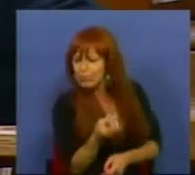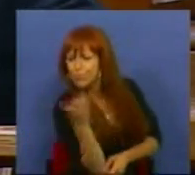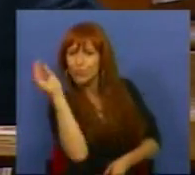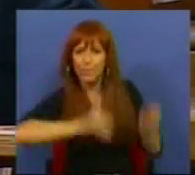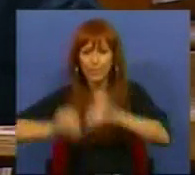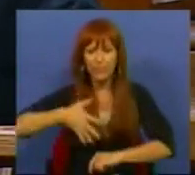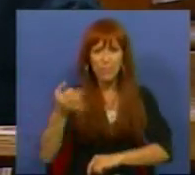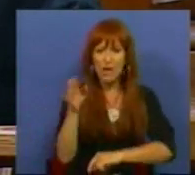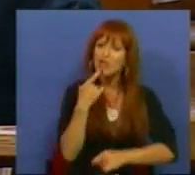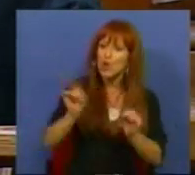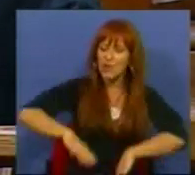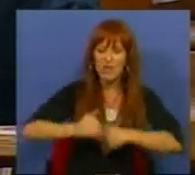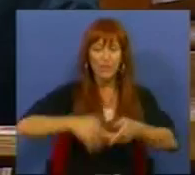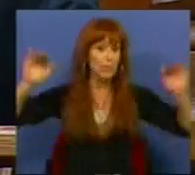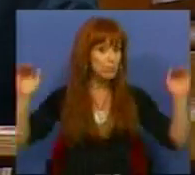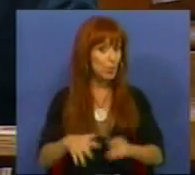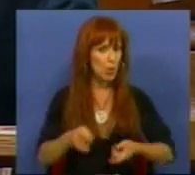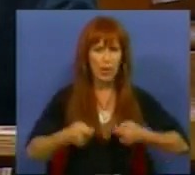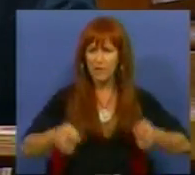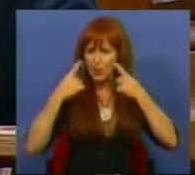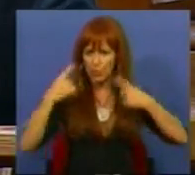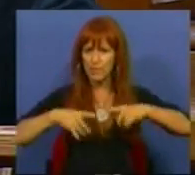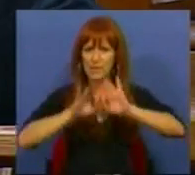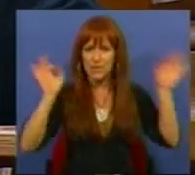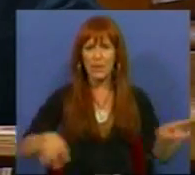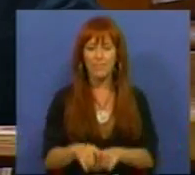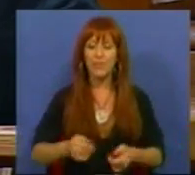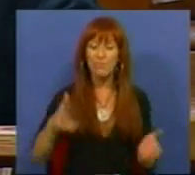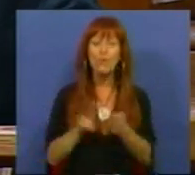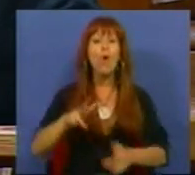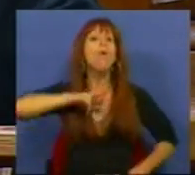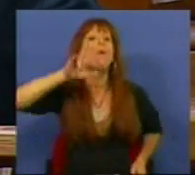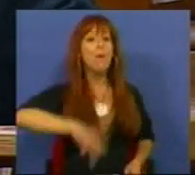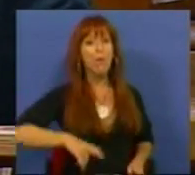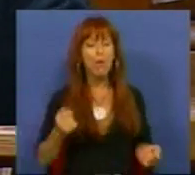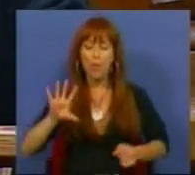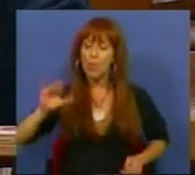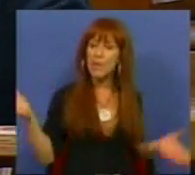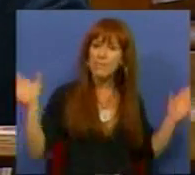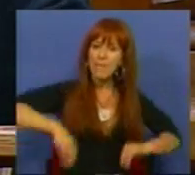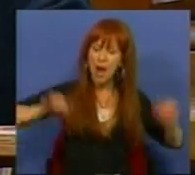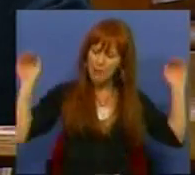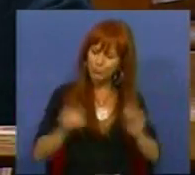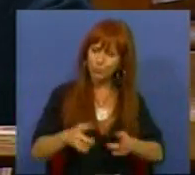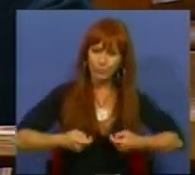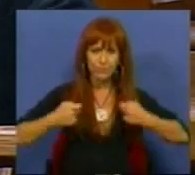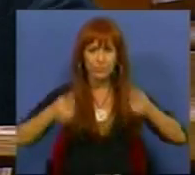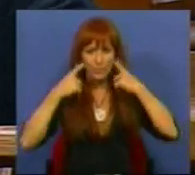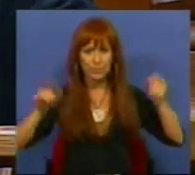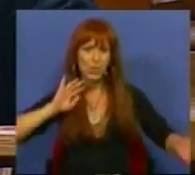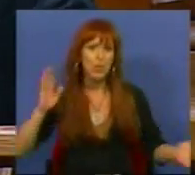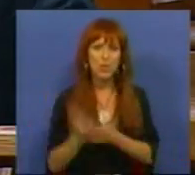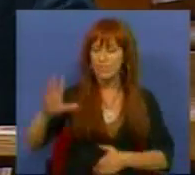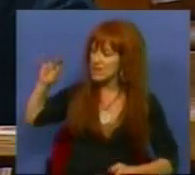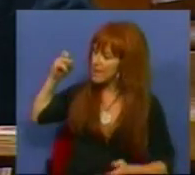o PS regressa à tendência de redução do investimento público. A realidade é que Portugal é o país que mais reduziu o investimento público nos últimos